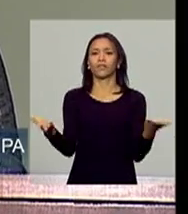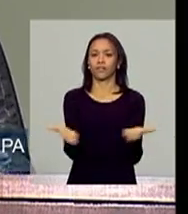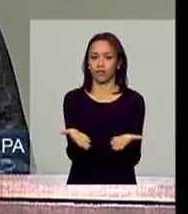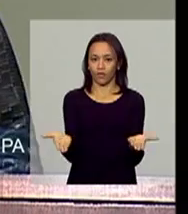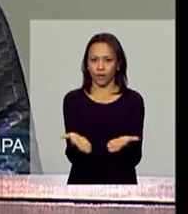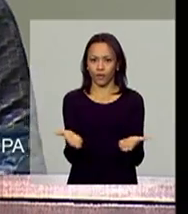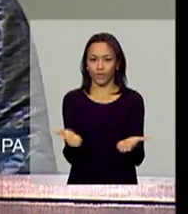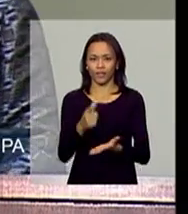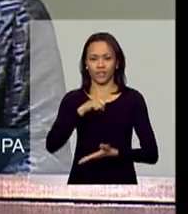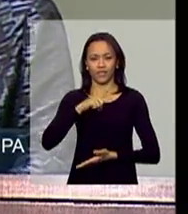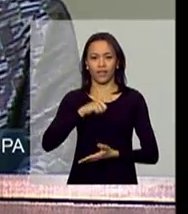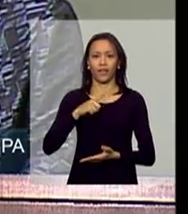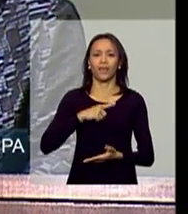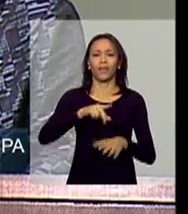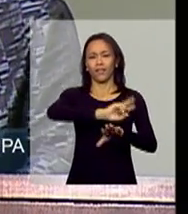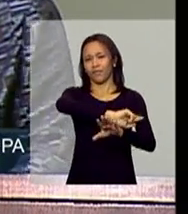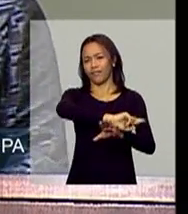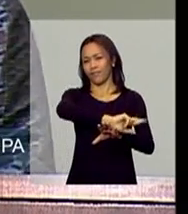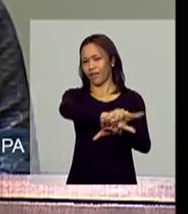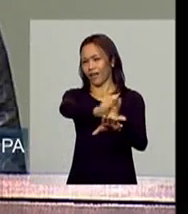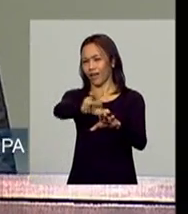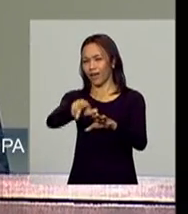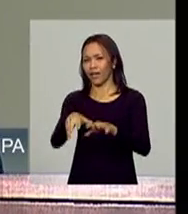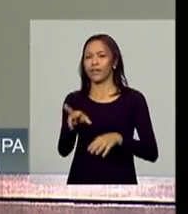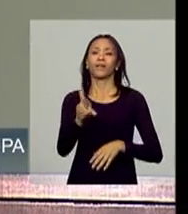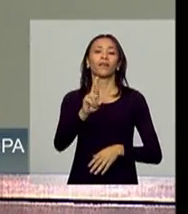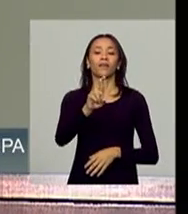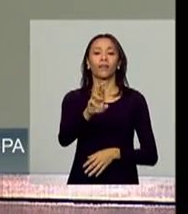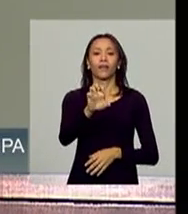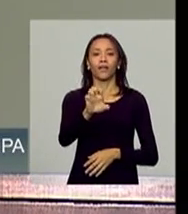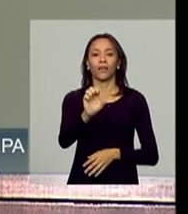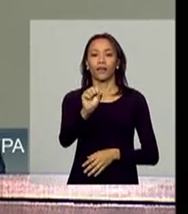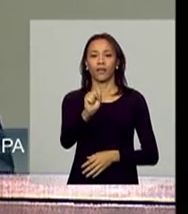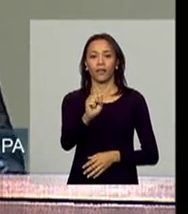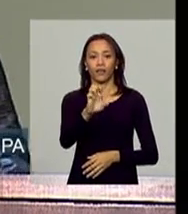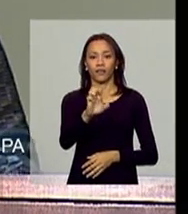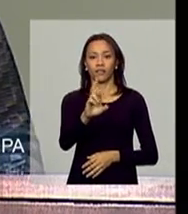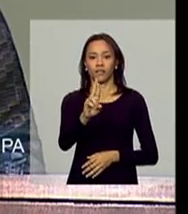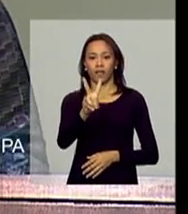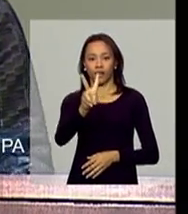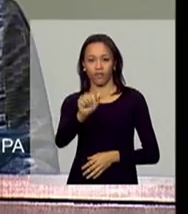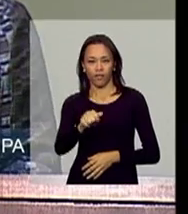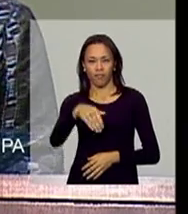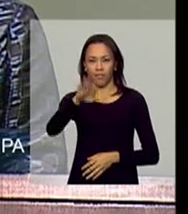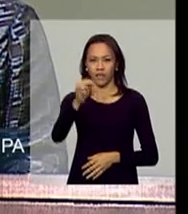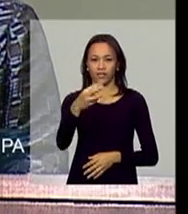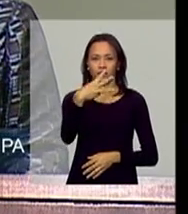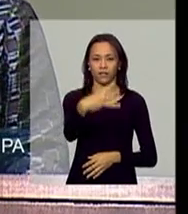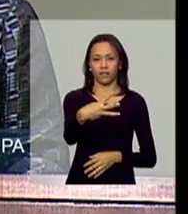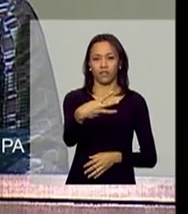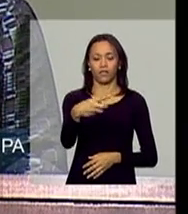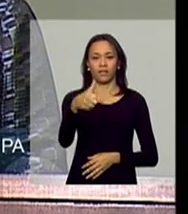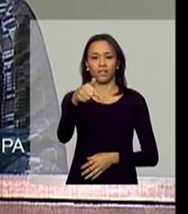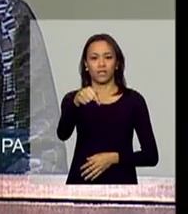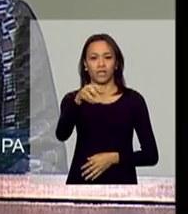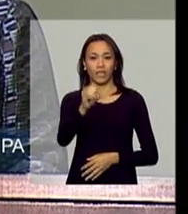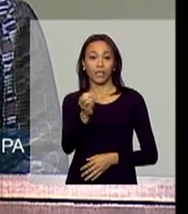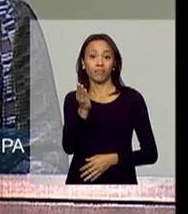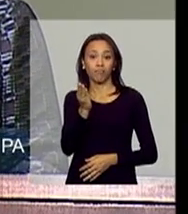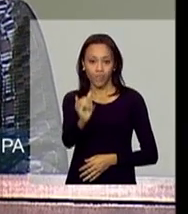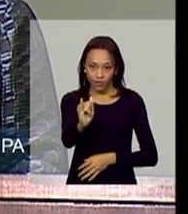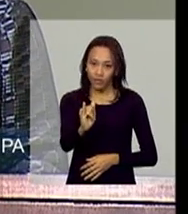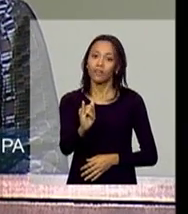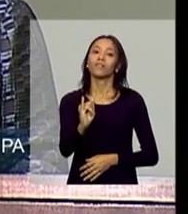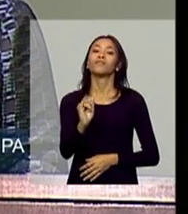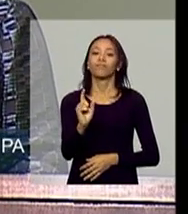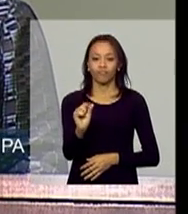um conjunto de reservas bastante expressivo, mais de 370 bilhões de